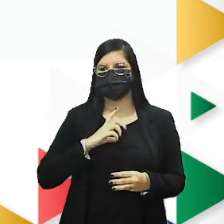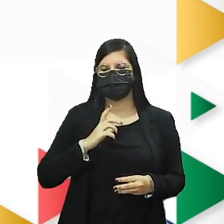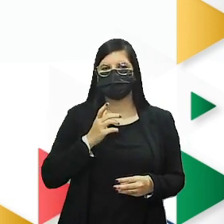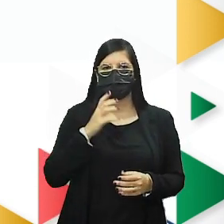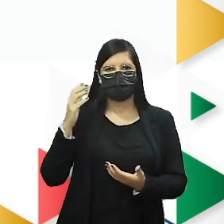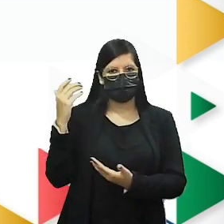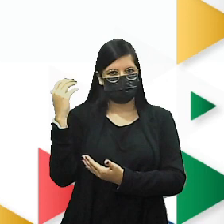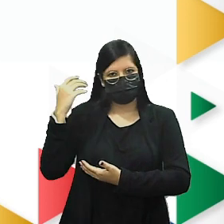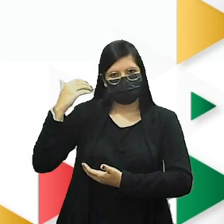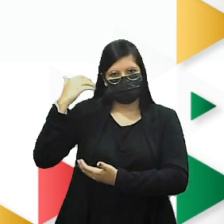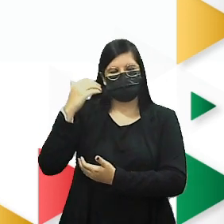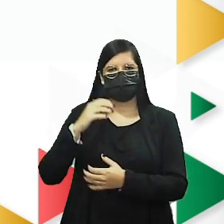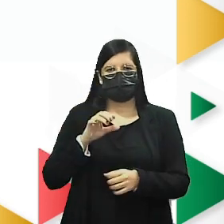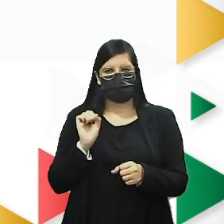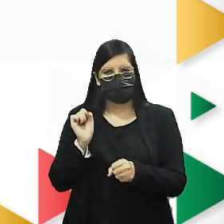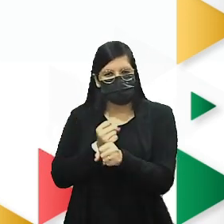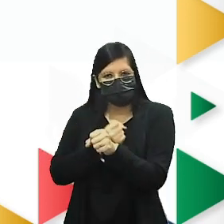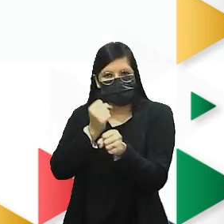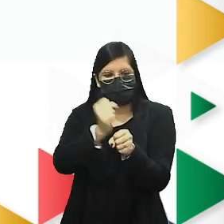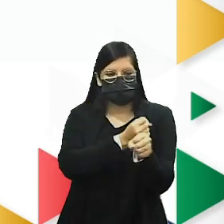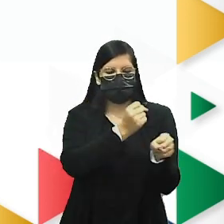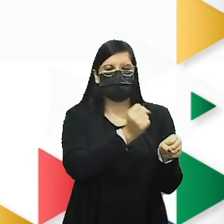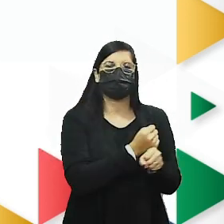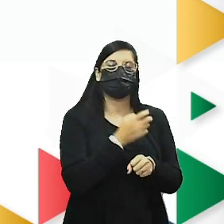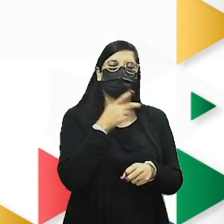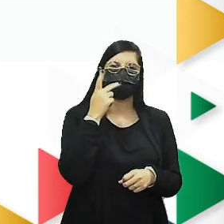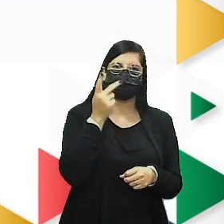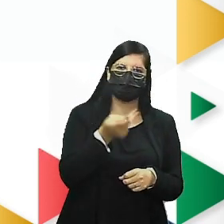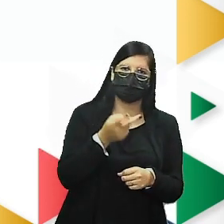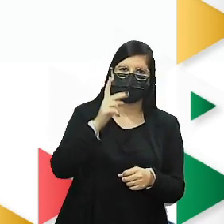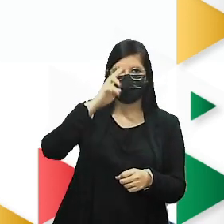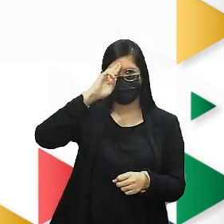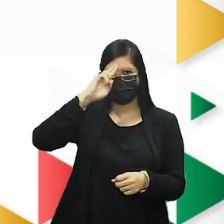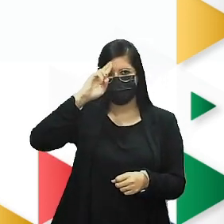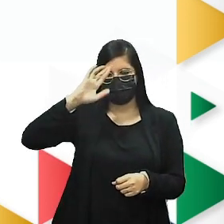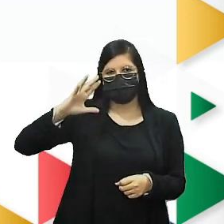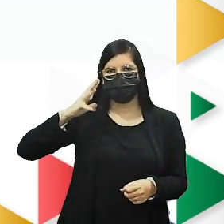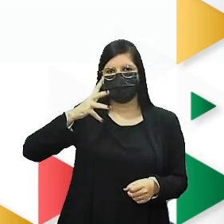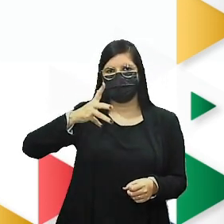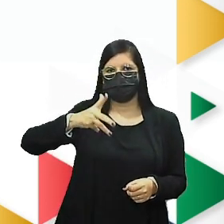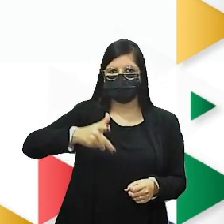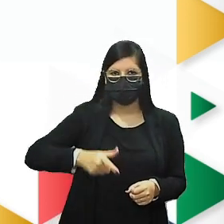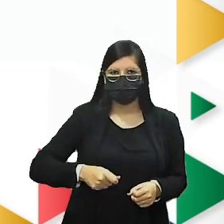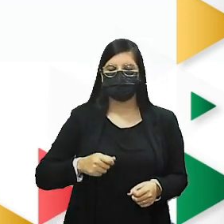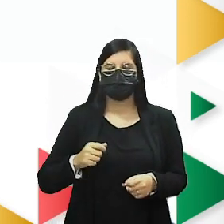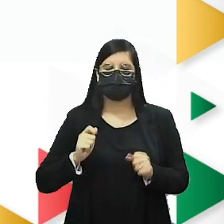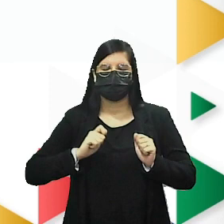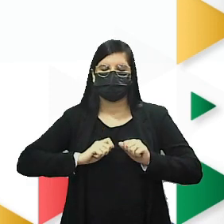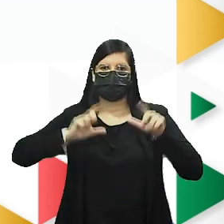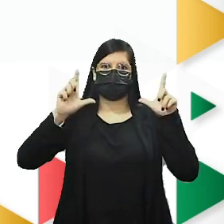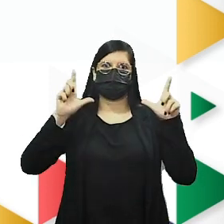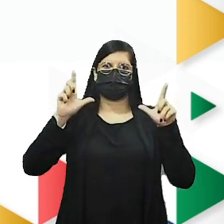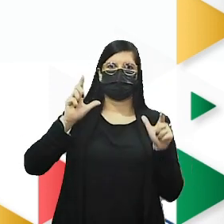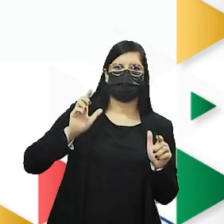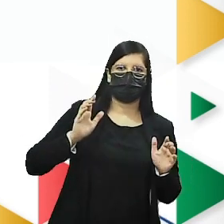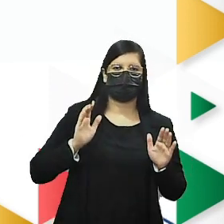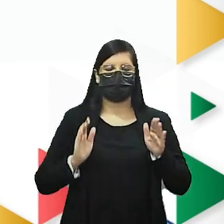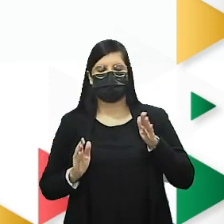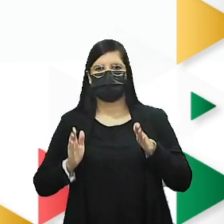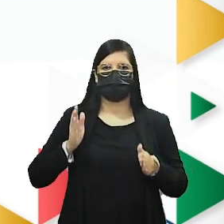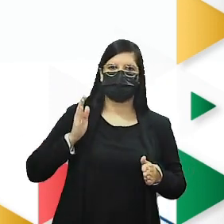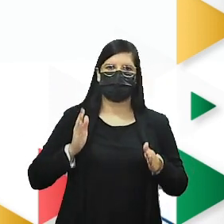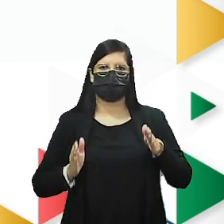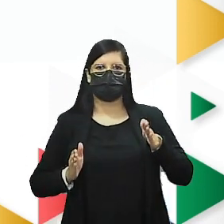assassino, que também na minha infância as pessoas falavam, porque de meia-noite os bonecos se ganham vida e se